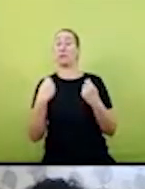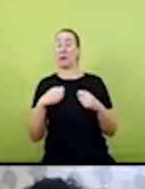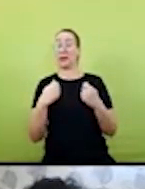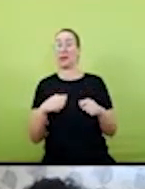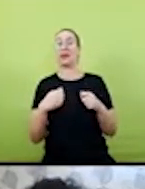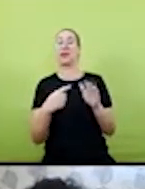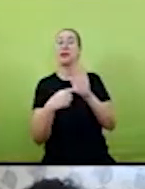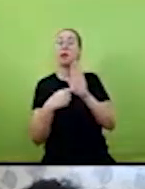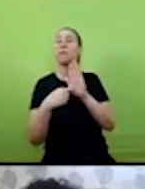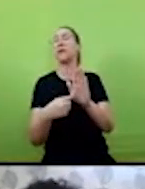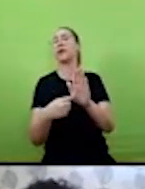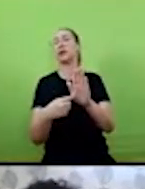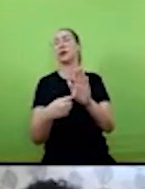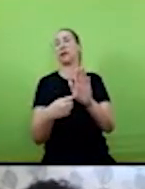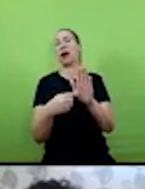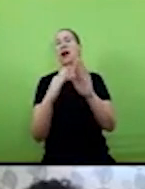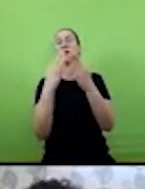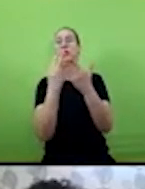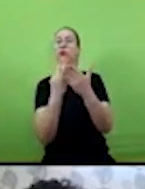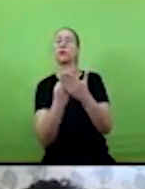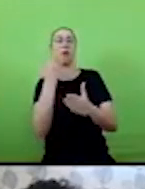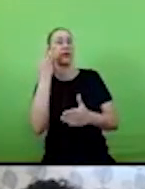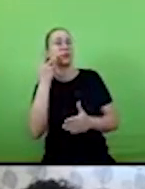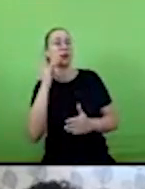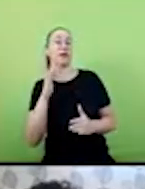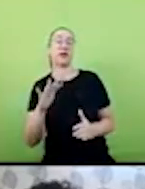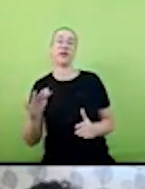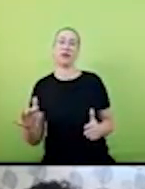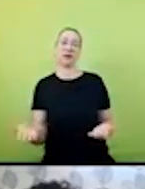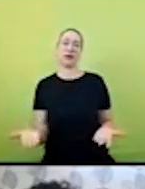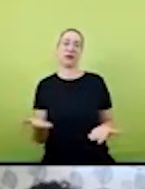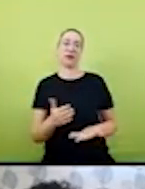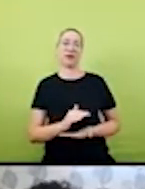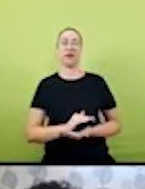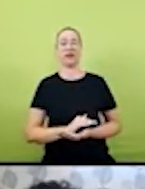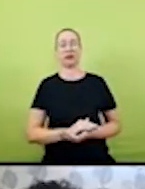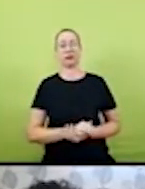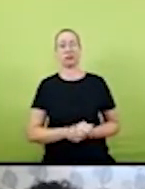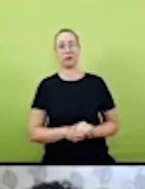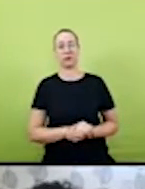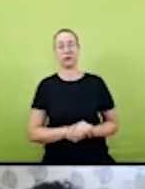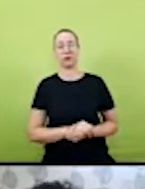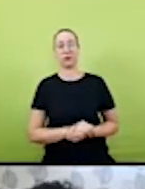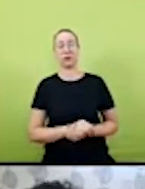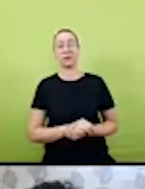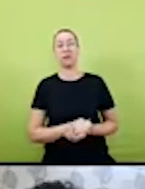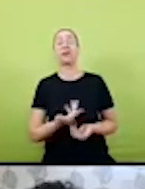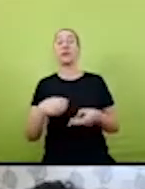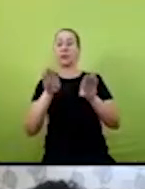junto às crianças que trazem isso de maneira muito forte, né. A escola também pode contribuir